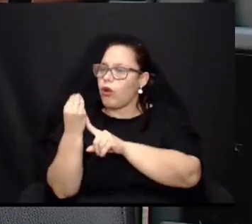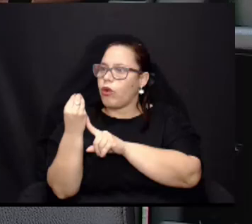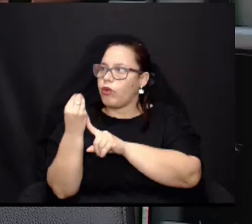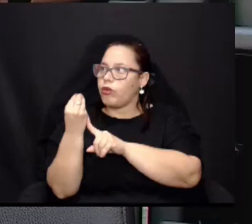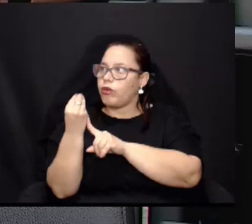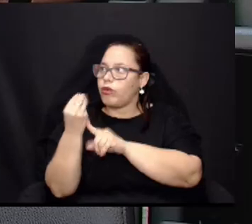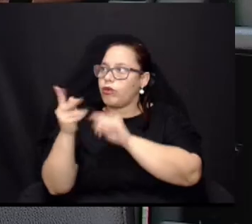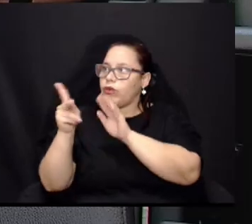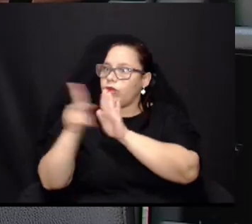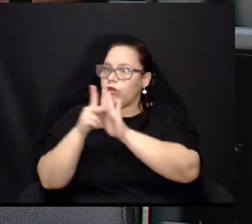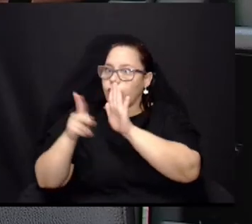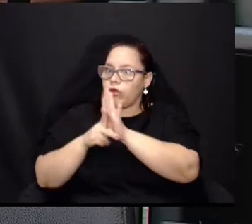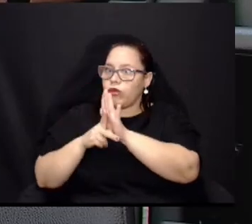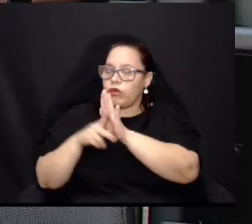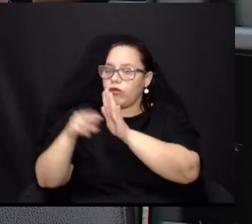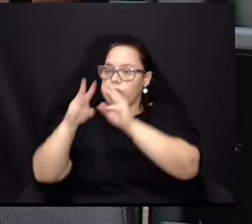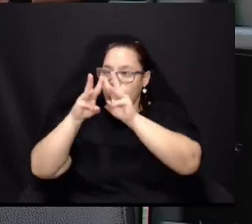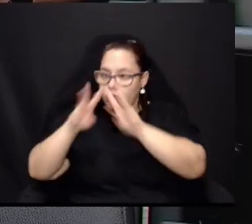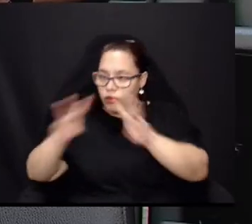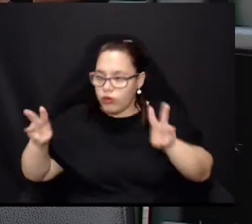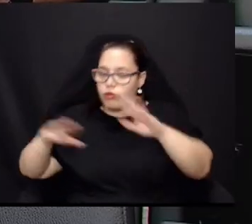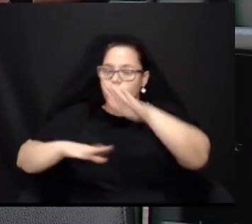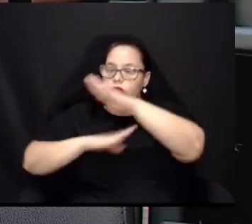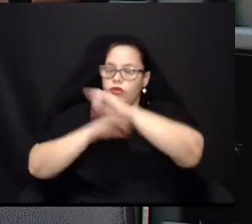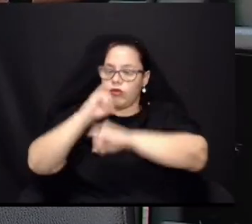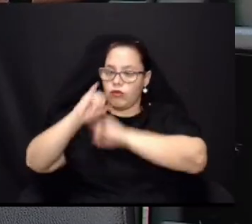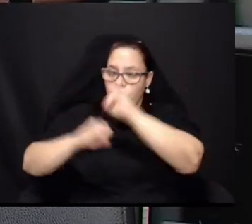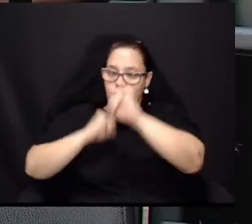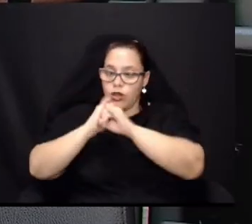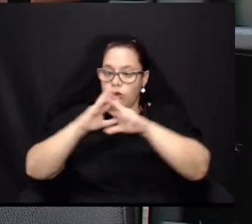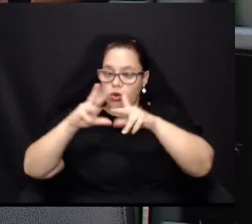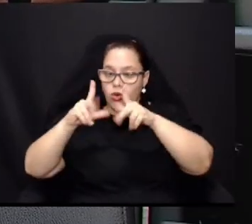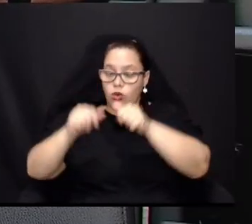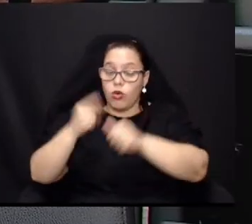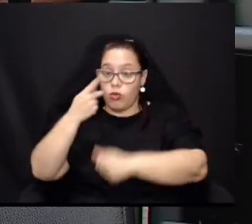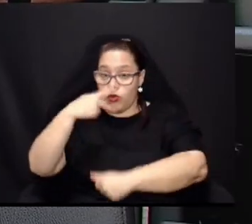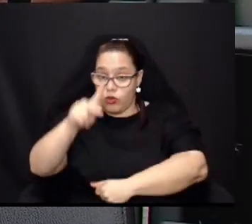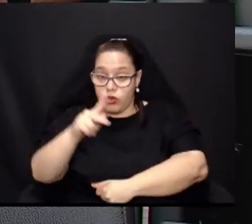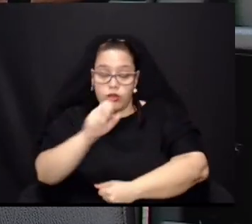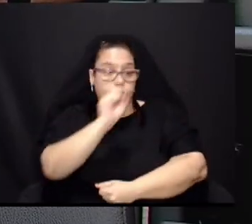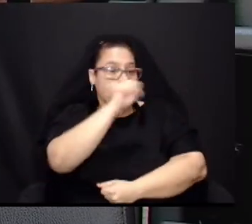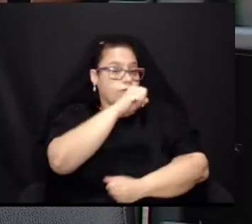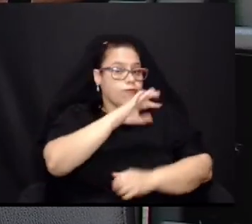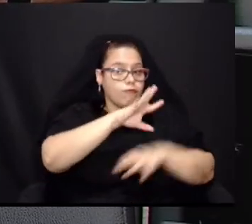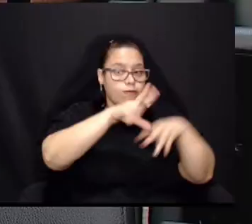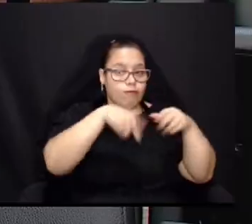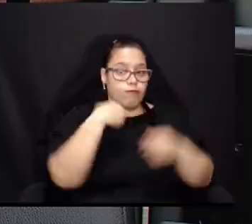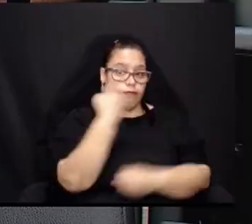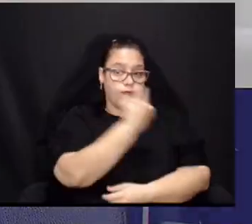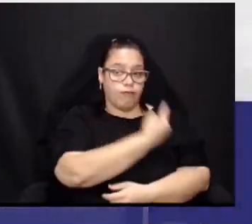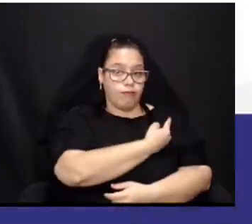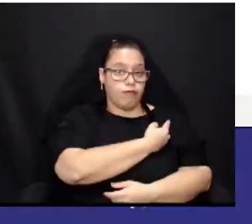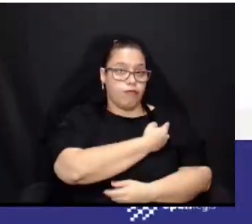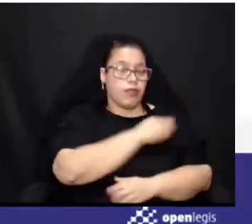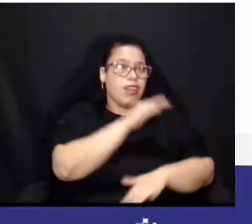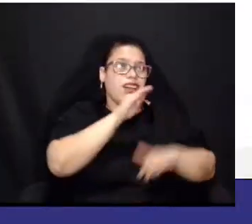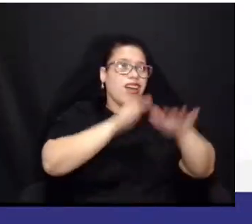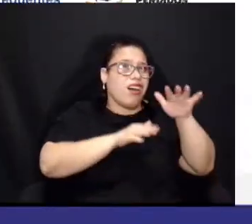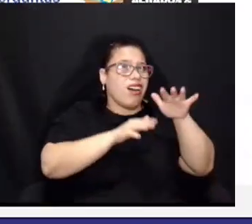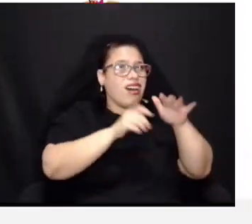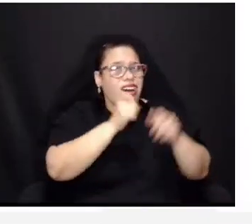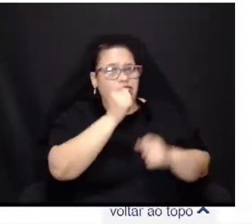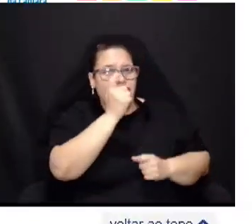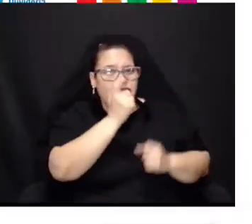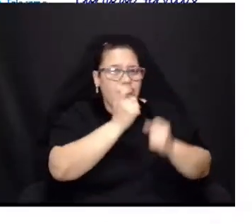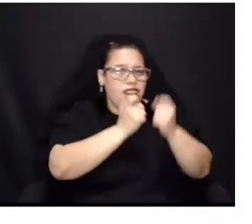Câmara, também na intranet, tudo é feito por vocês? Isso, tudo sai por nós. Raras vezes, se vem alguma campanha no